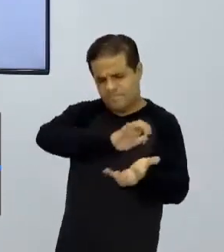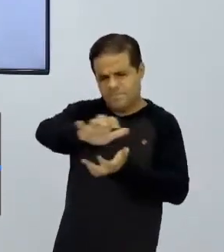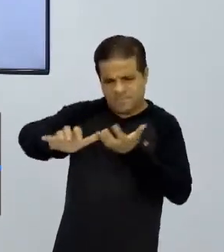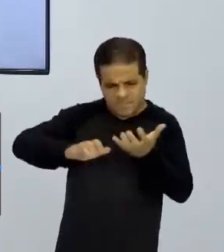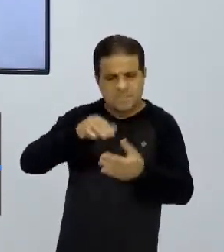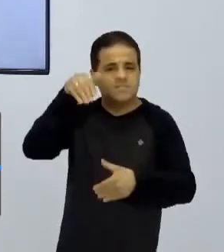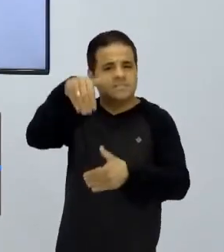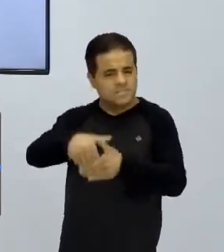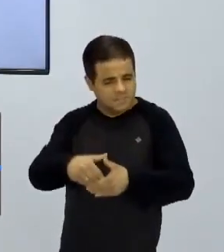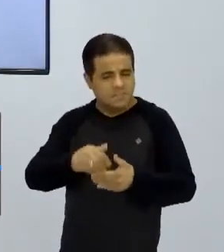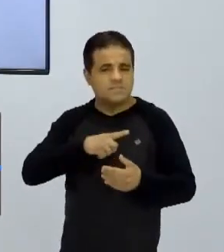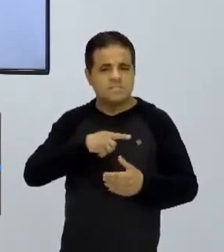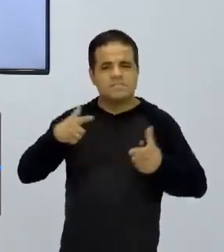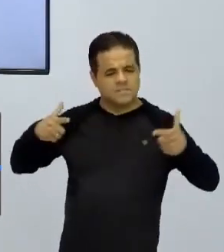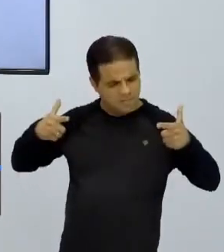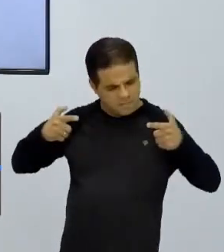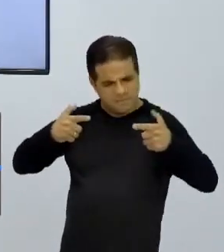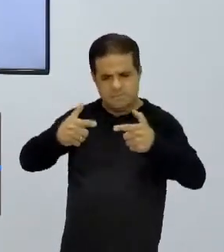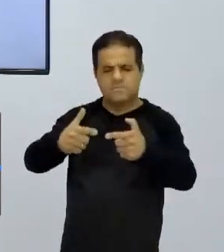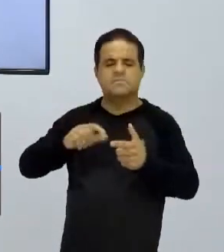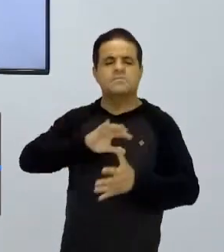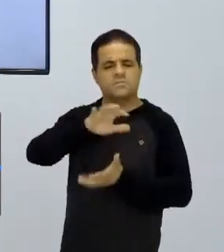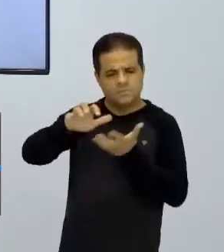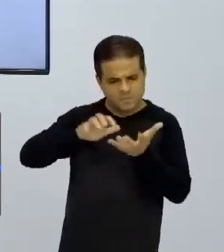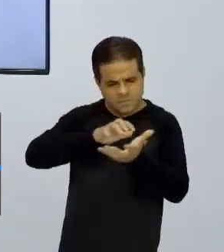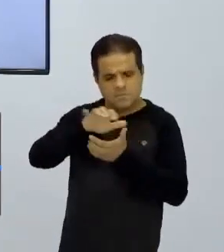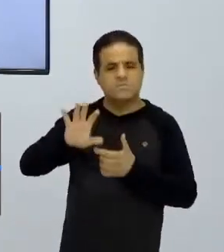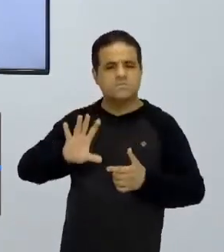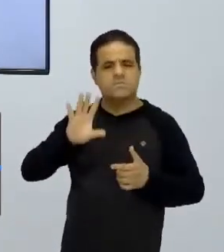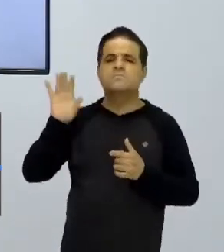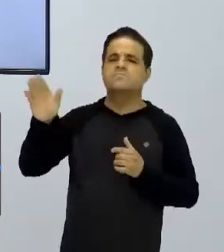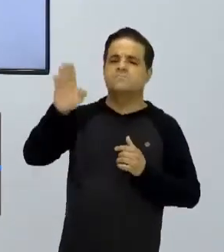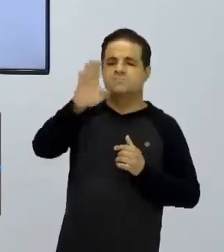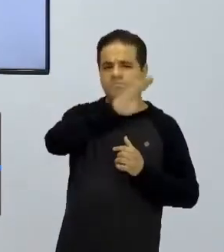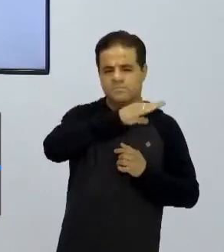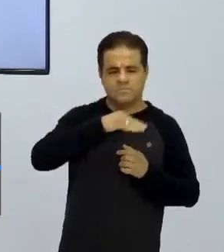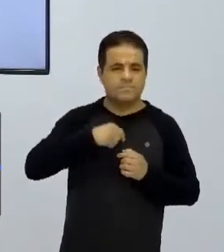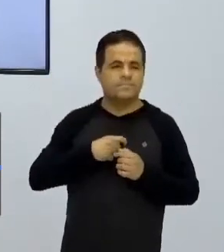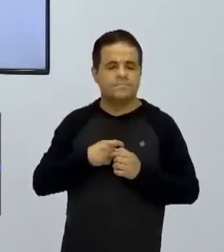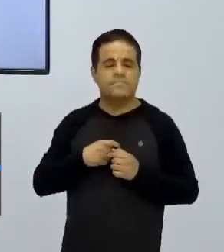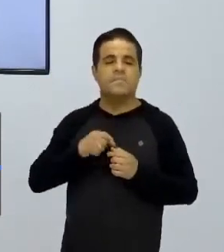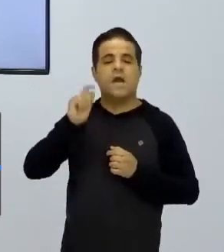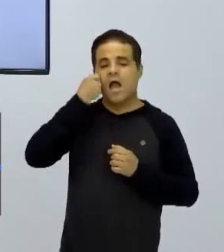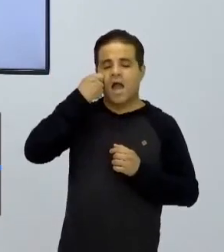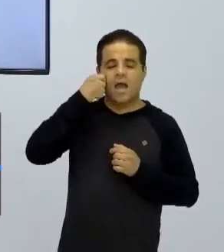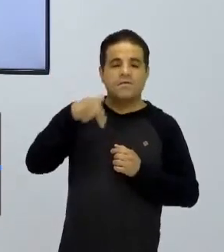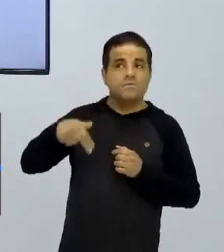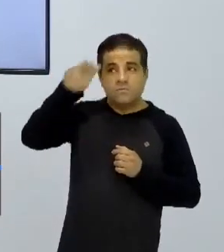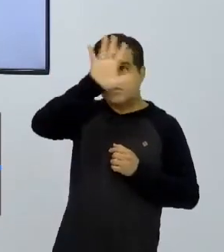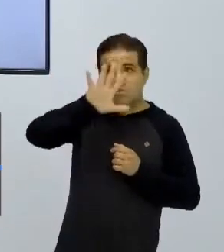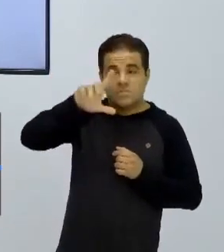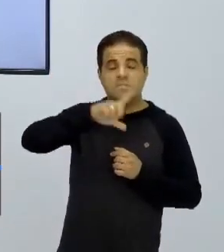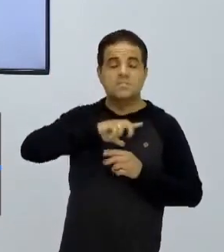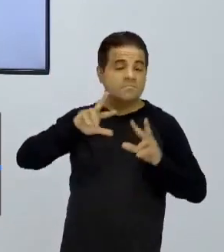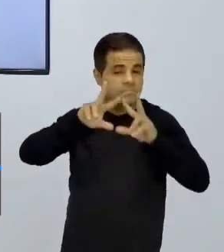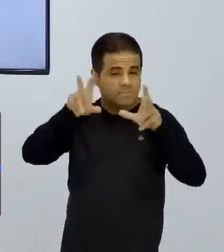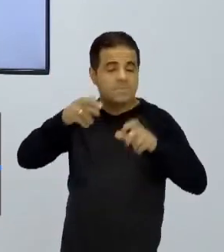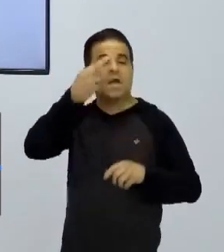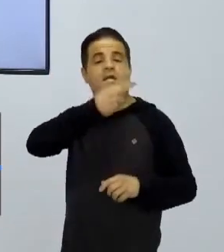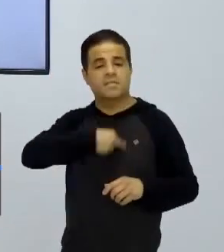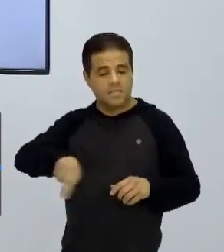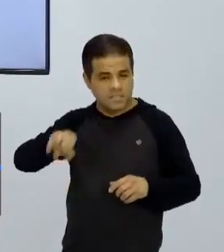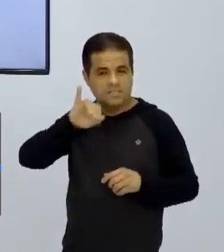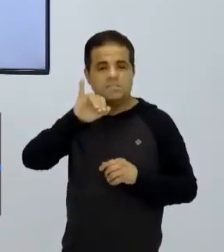né, internos, né, que aí são as guerras civis que acontecem nessas regiões aí. A África do Norte, né, ela tem mais a questão da